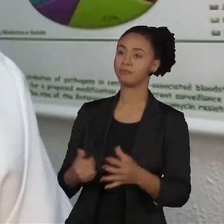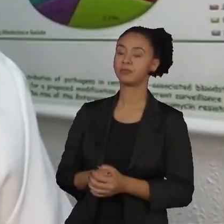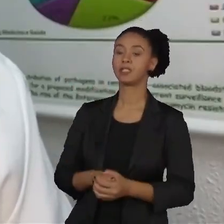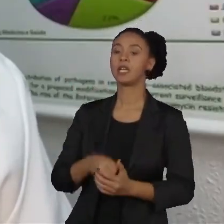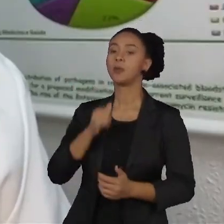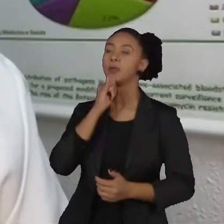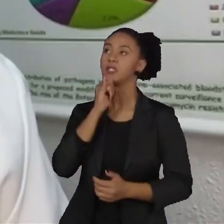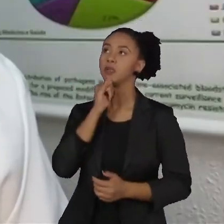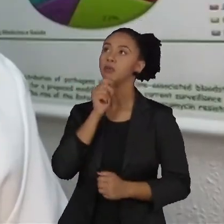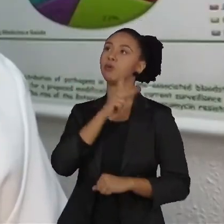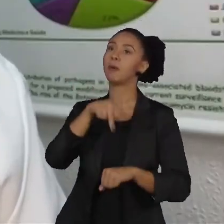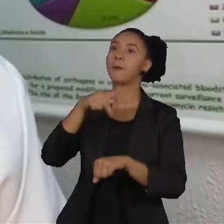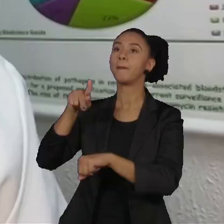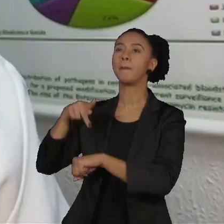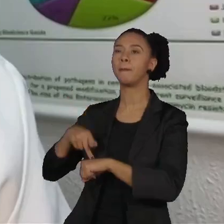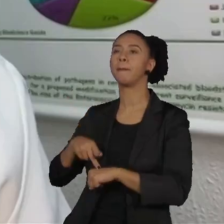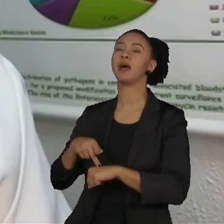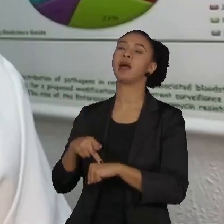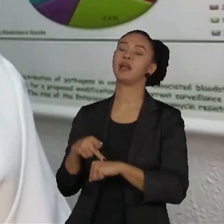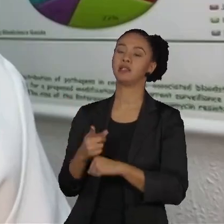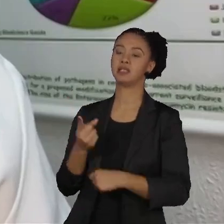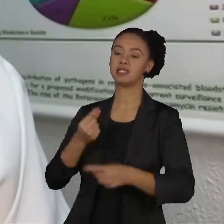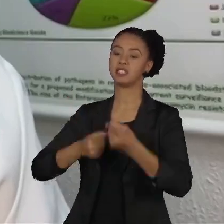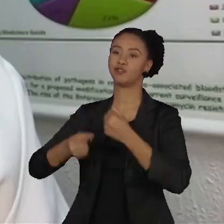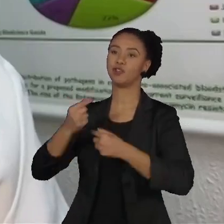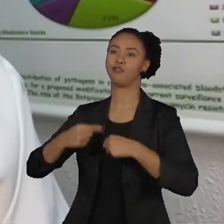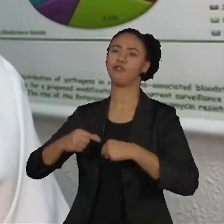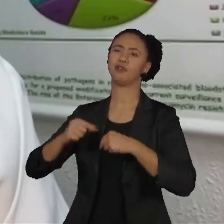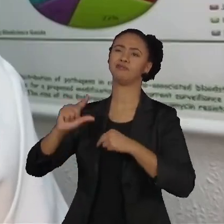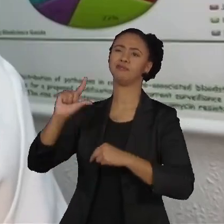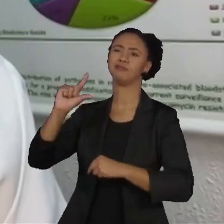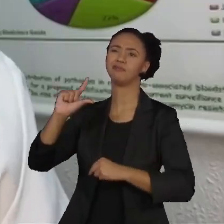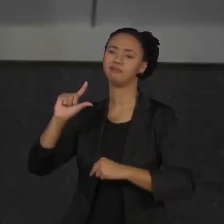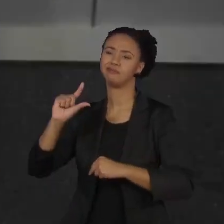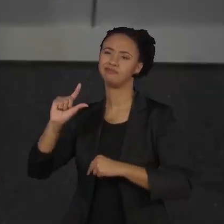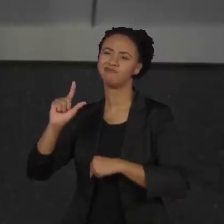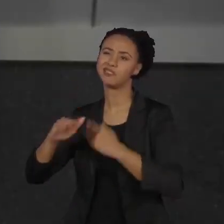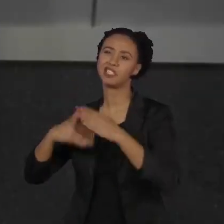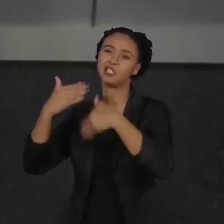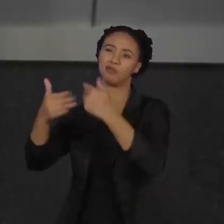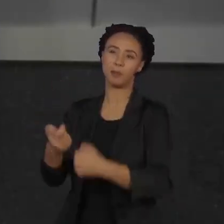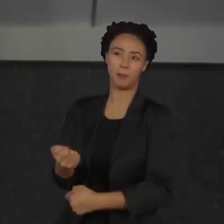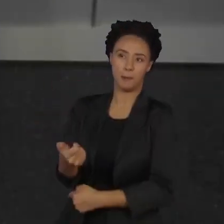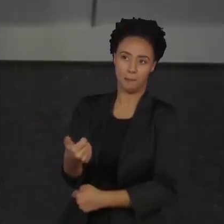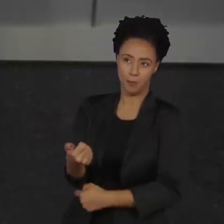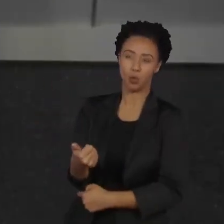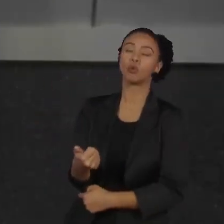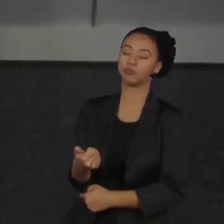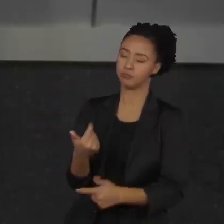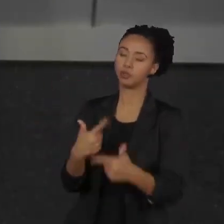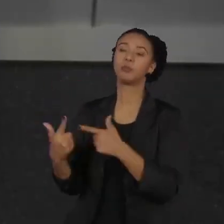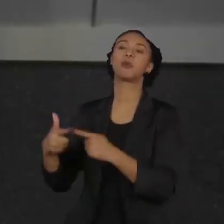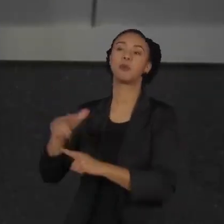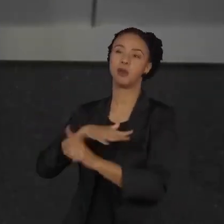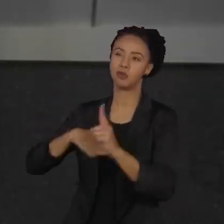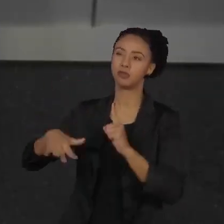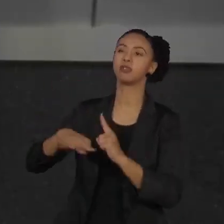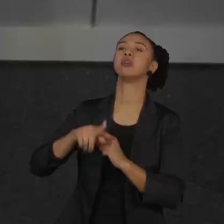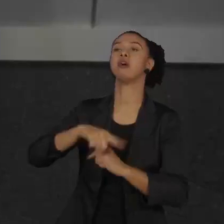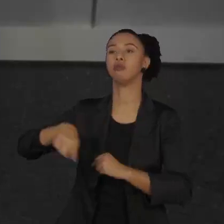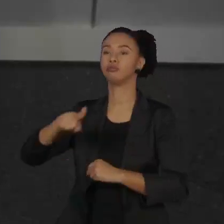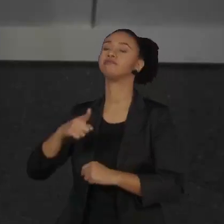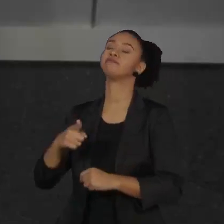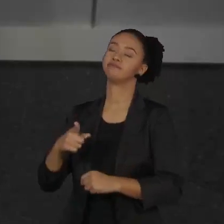com baixo desenvolvimento ou países em desenvolvimento ainda têm essas questões sociais, porque ela é